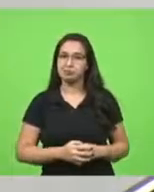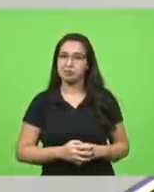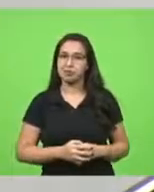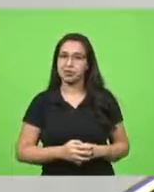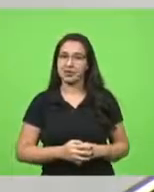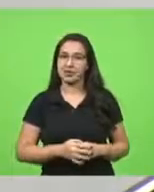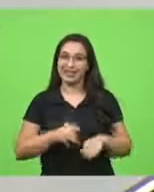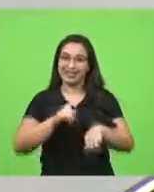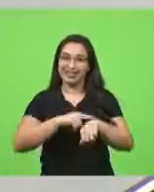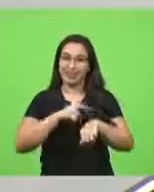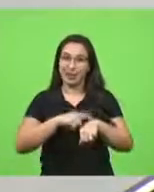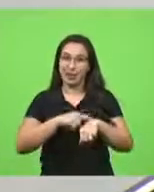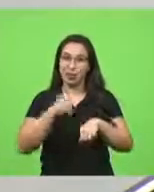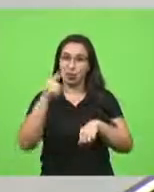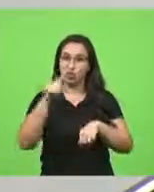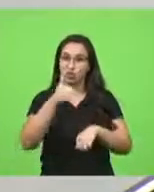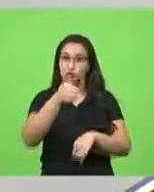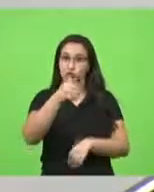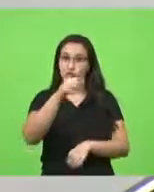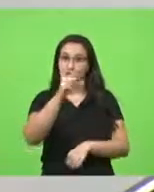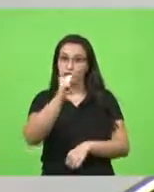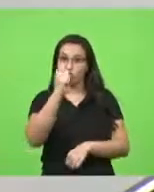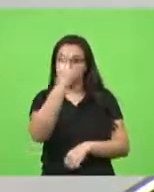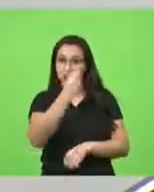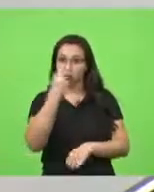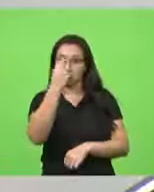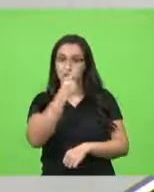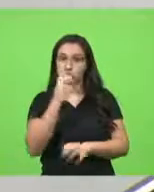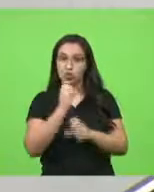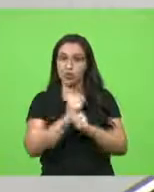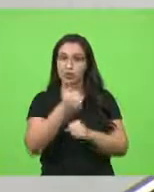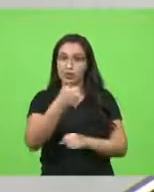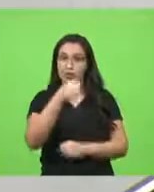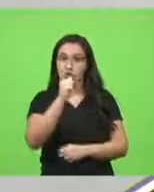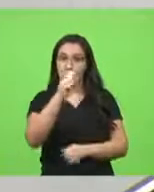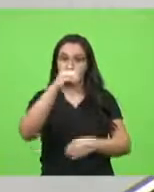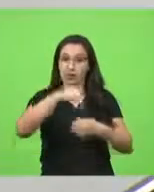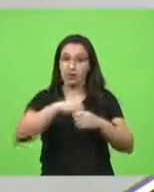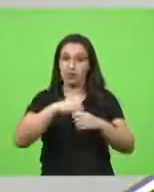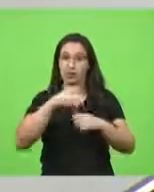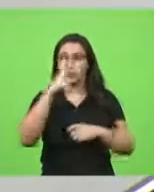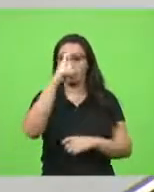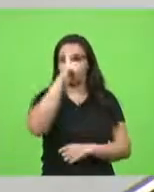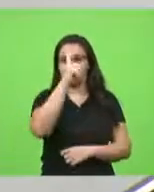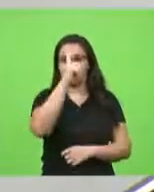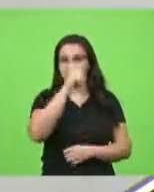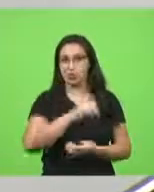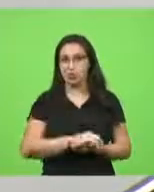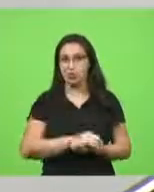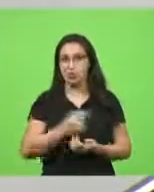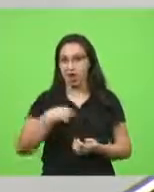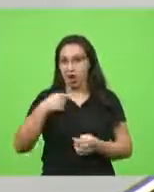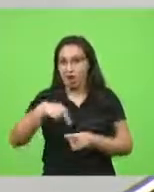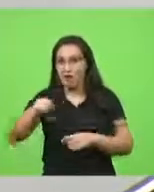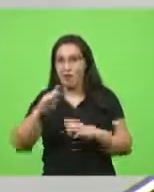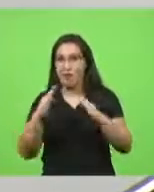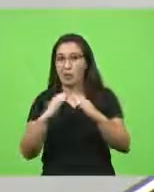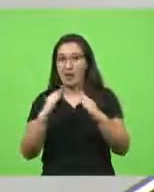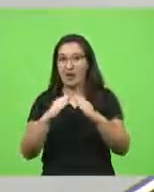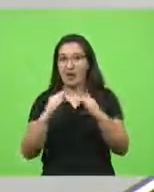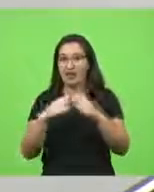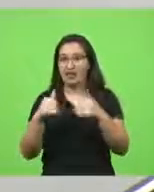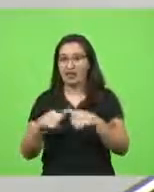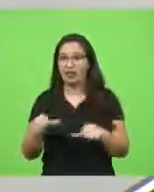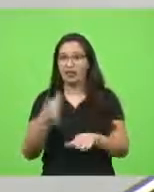tempo, 18 horas do dia no hospital. Ele disse, mas eu vou para casa, fico 6 horas,